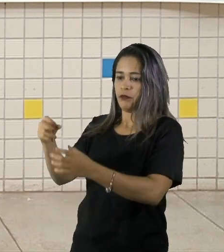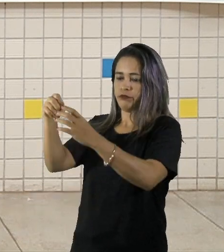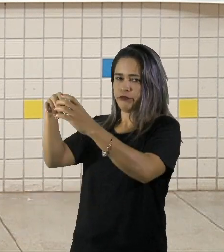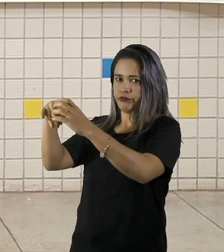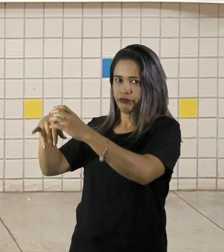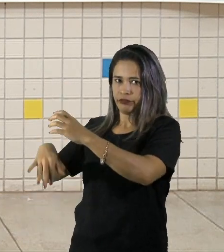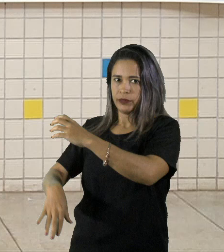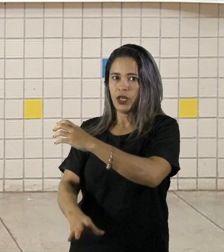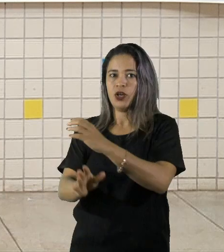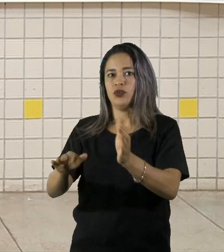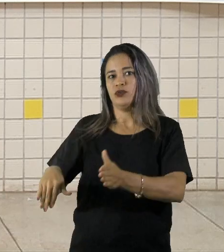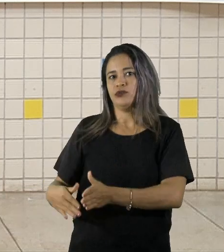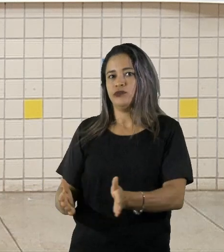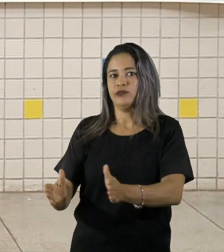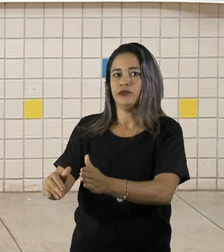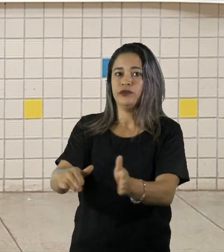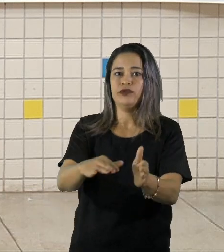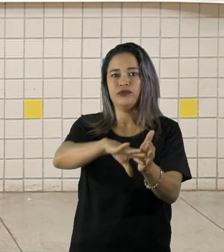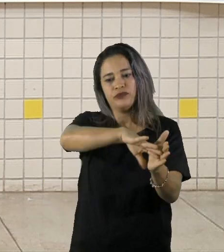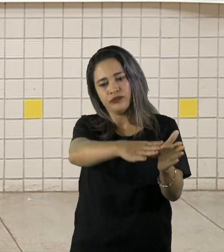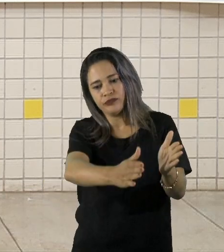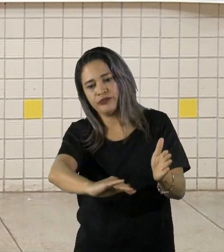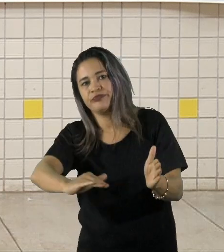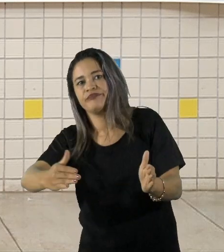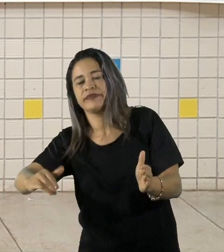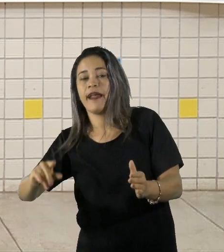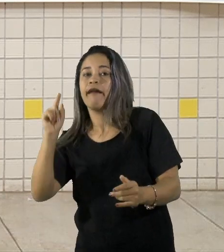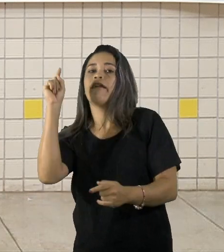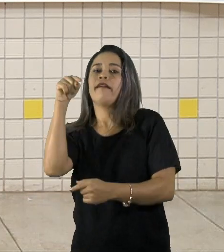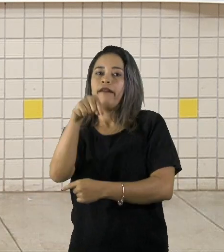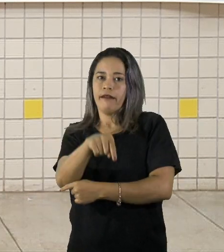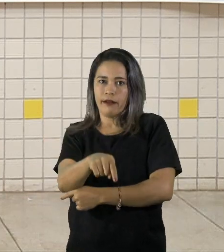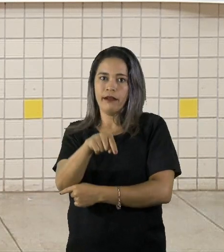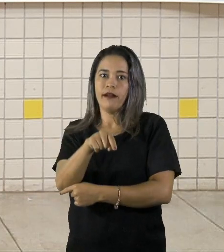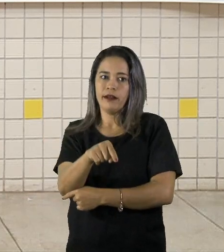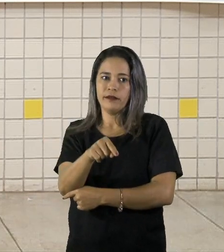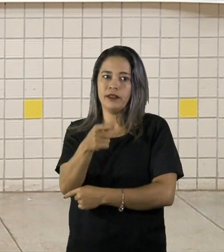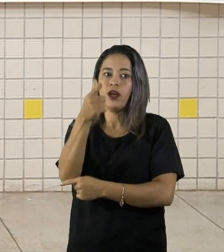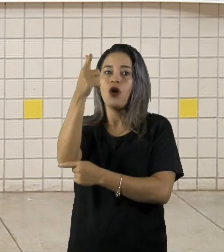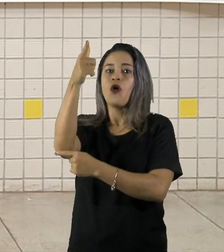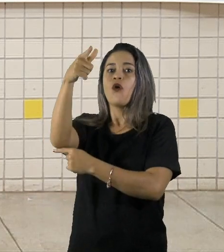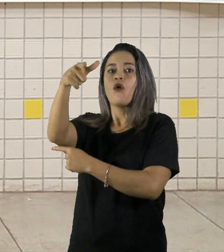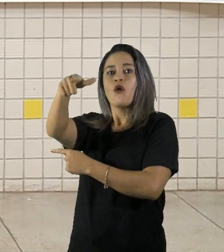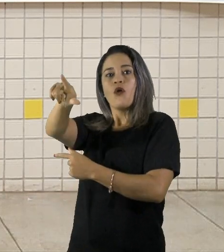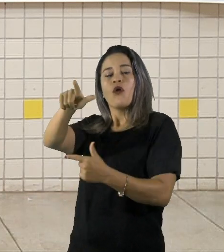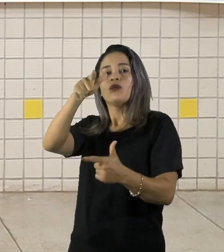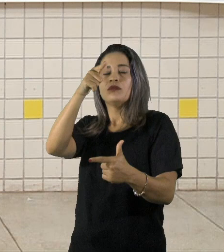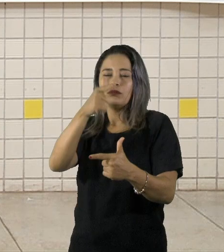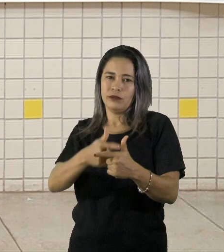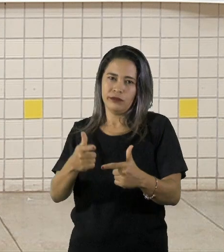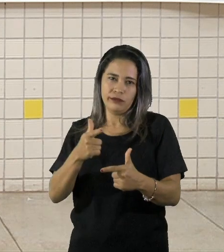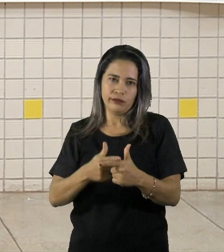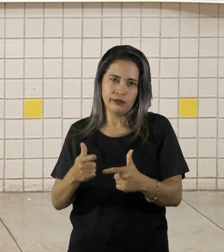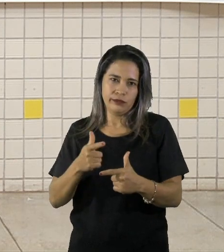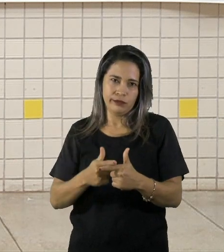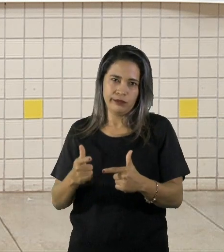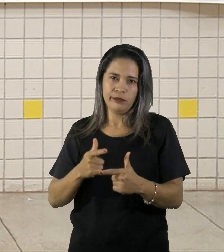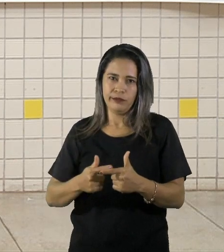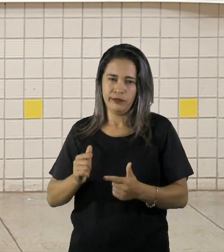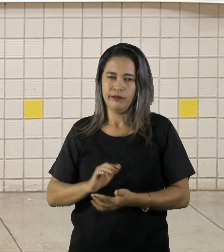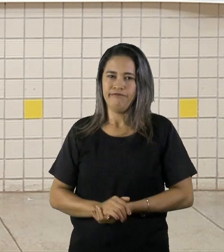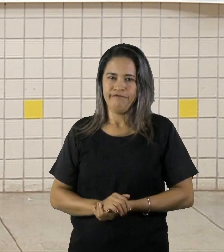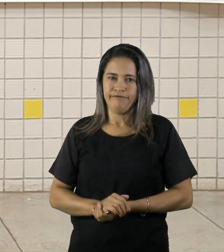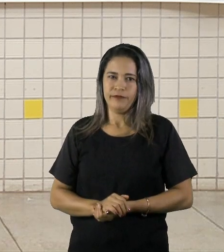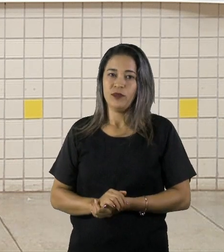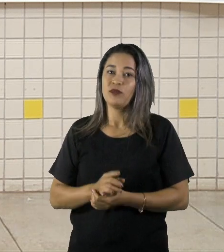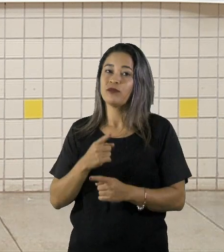do rio, dentro do oceano, e aí lá ele vai causar outros impactos, né, quando os